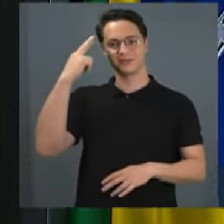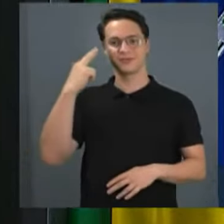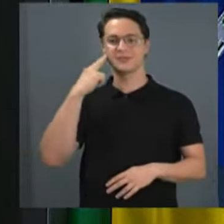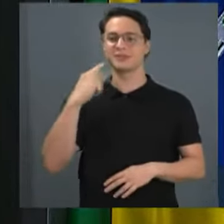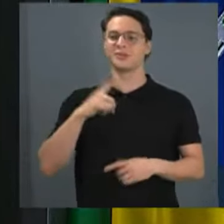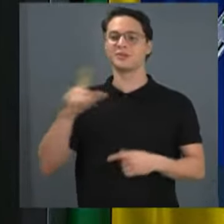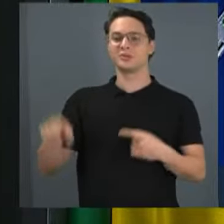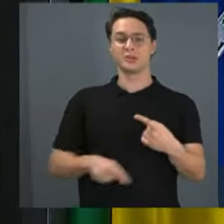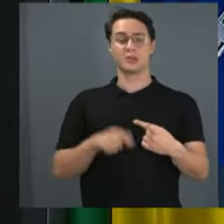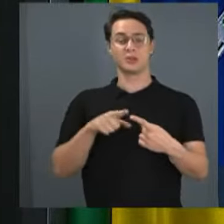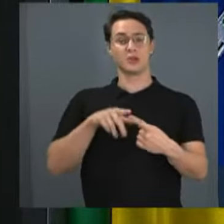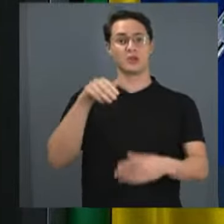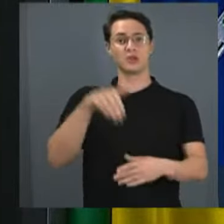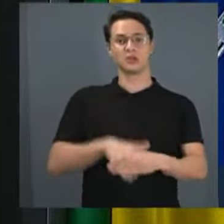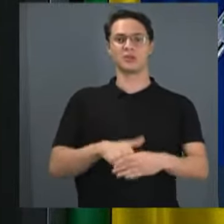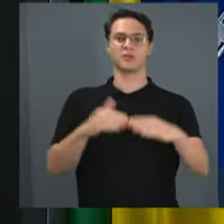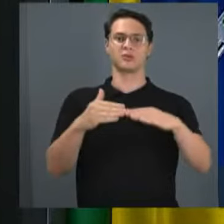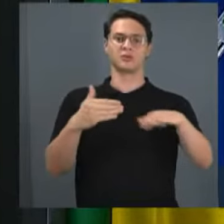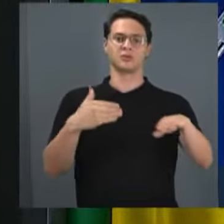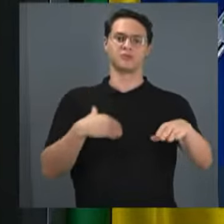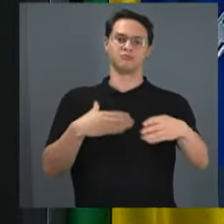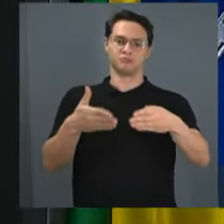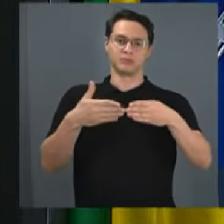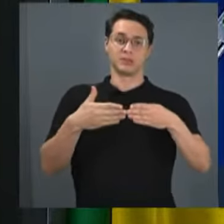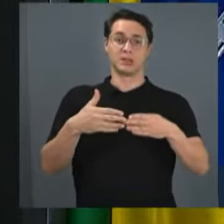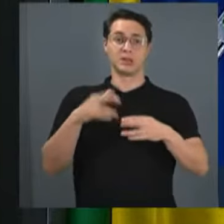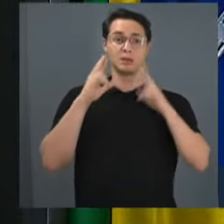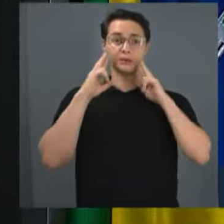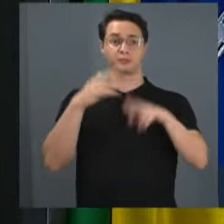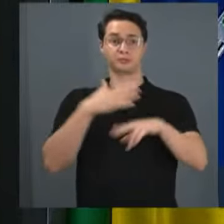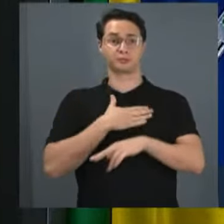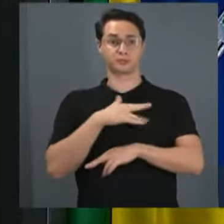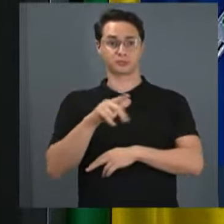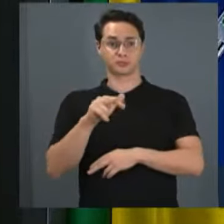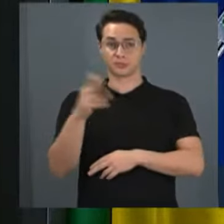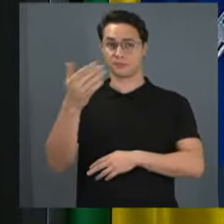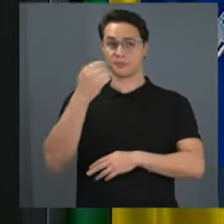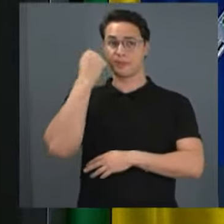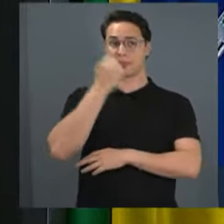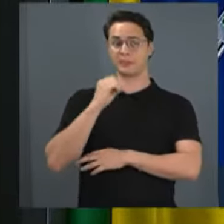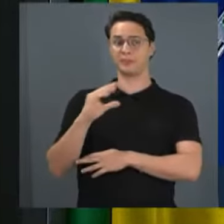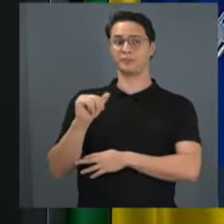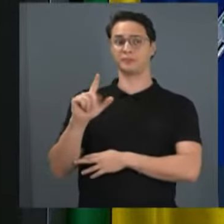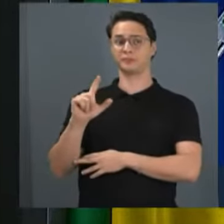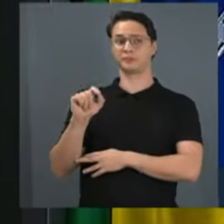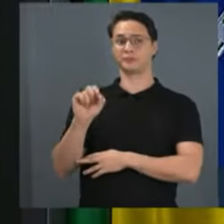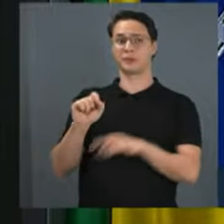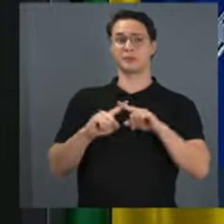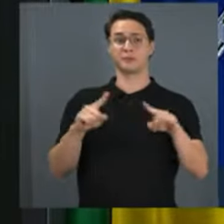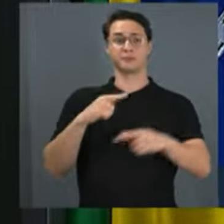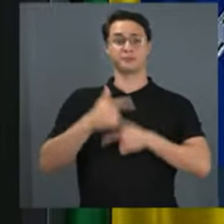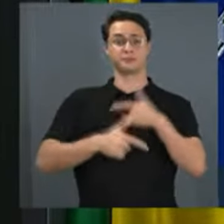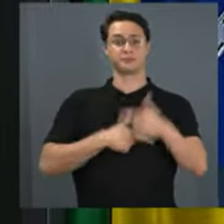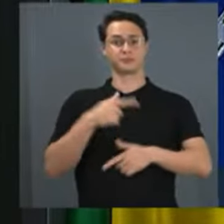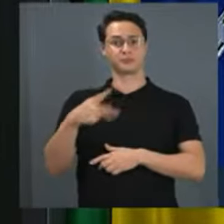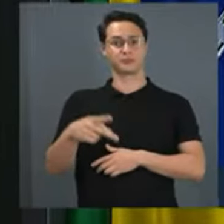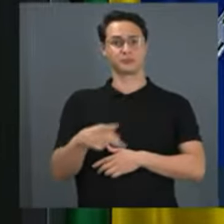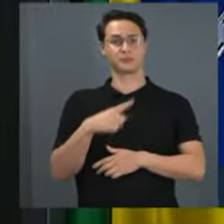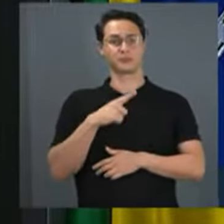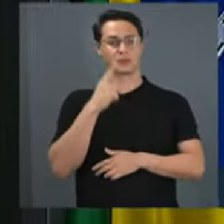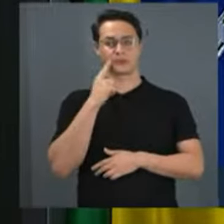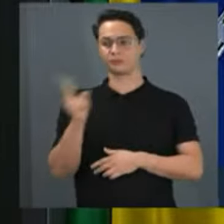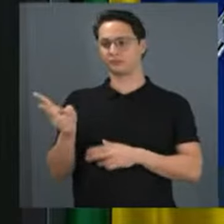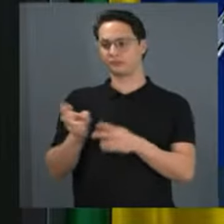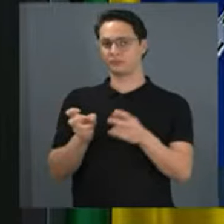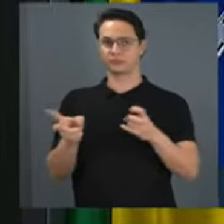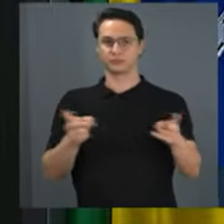objetivo de votar contra, com todo respeito a meu amigo, meu irmão, da minha casa, senador Carlos Portinho. Mas o trabalho dele, de ouvir,